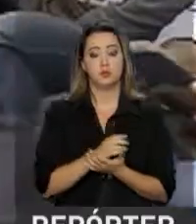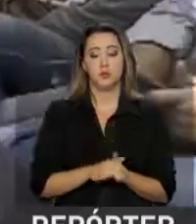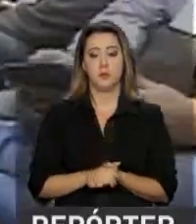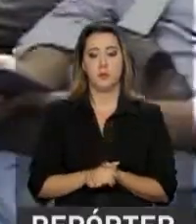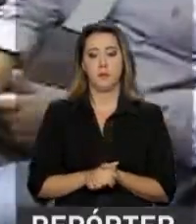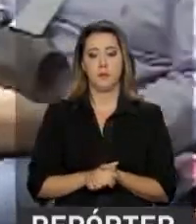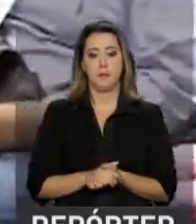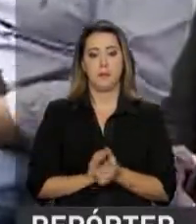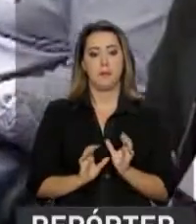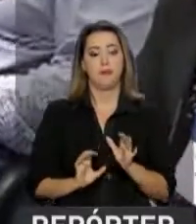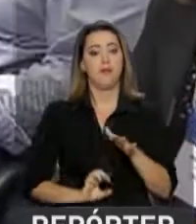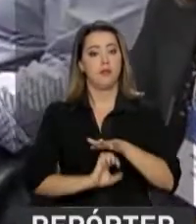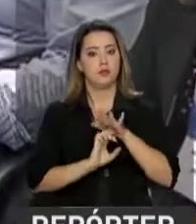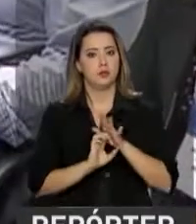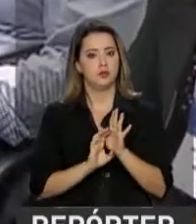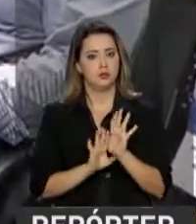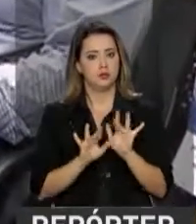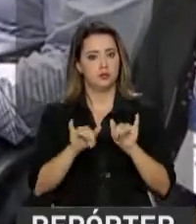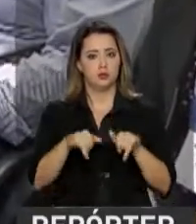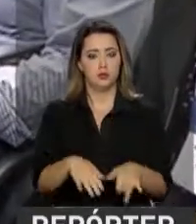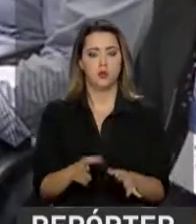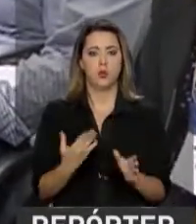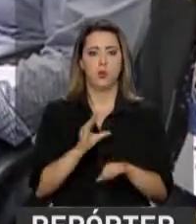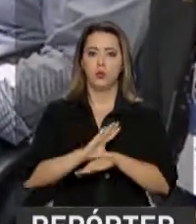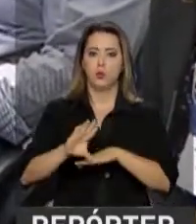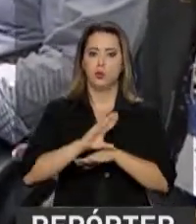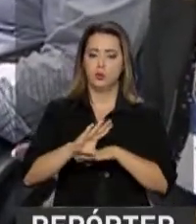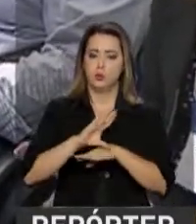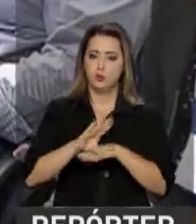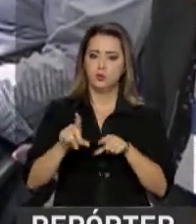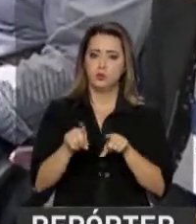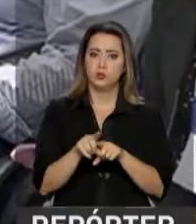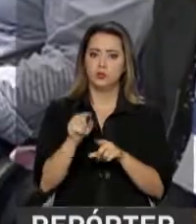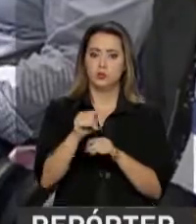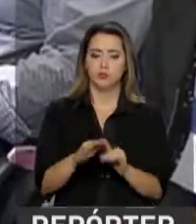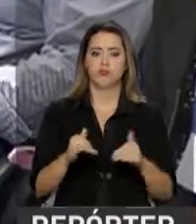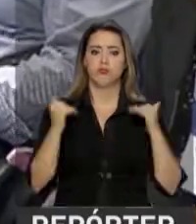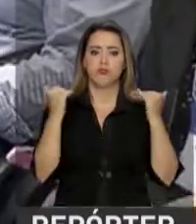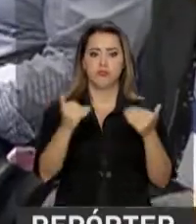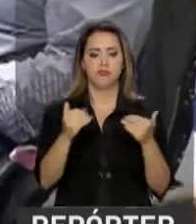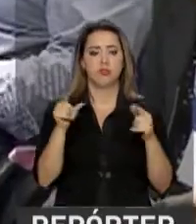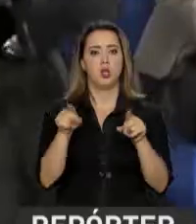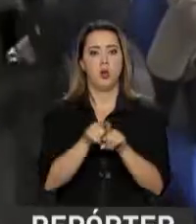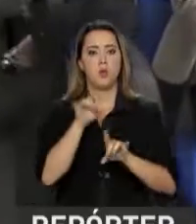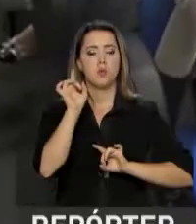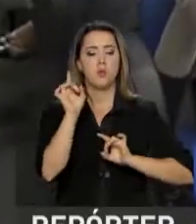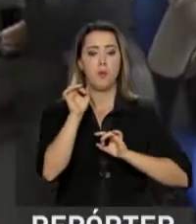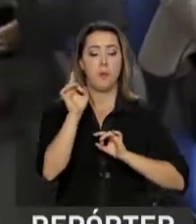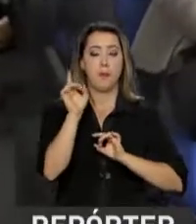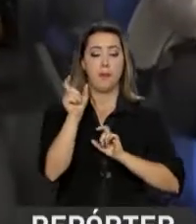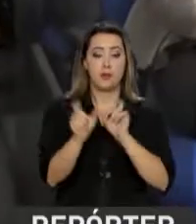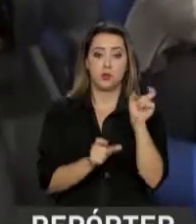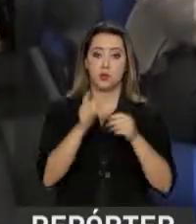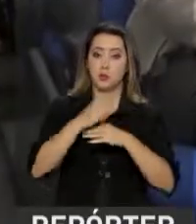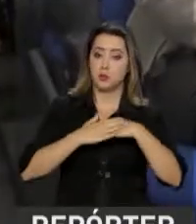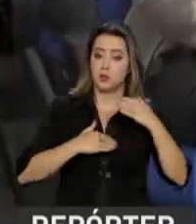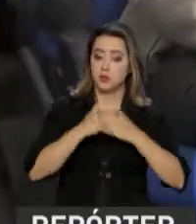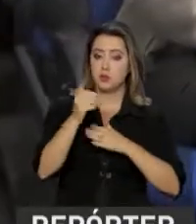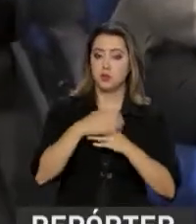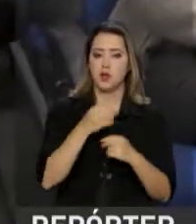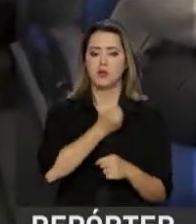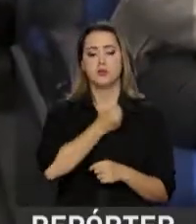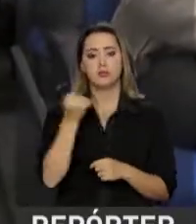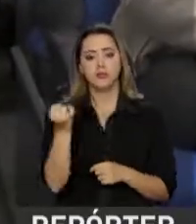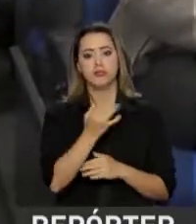finalistas participam de cursos de graça de empreendedorismo de alto nível com especialistas o número de inscritos vem